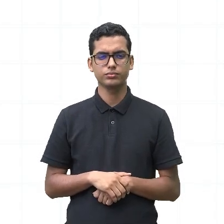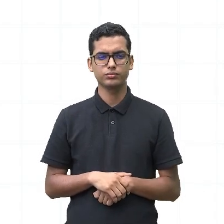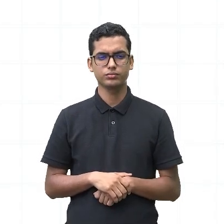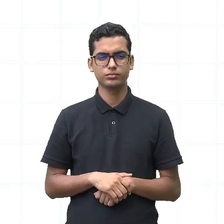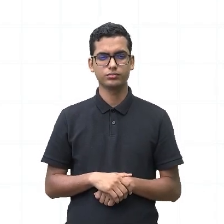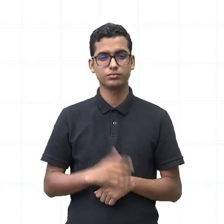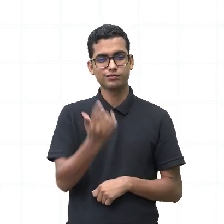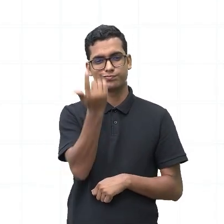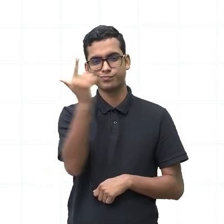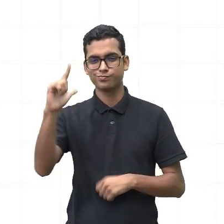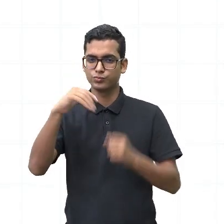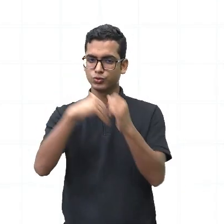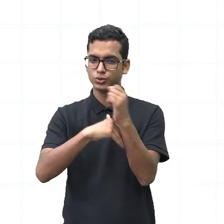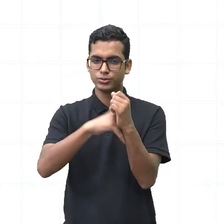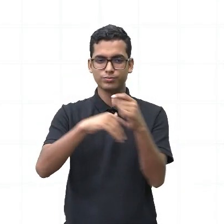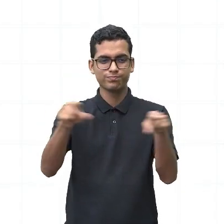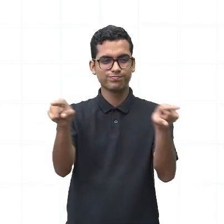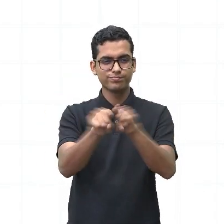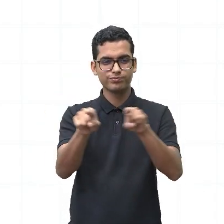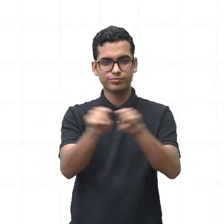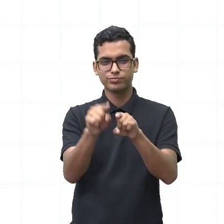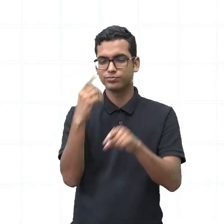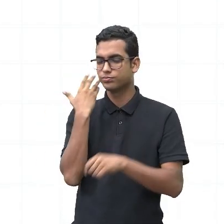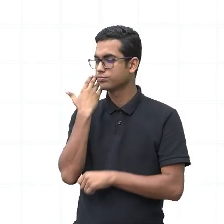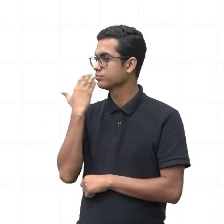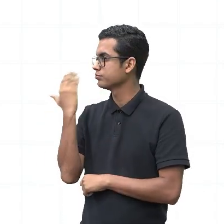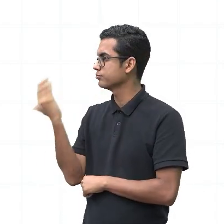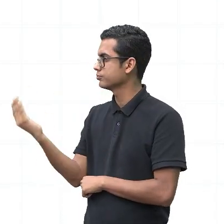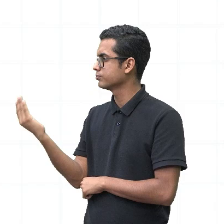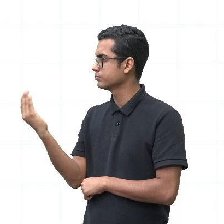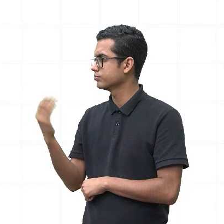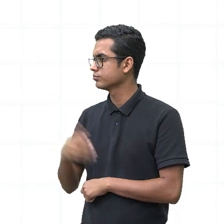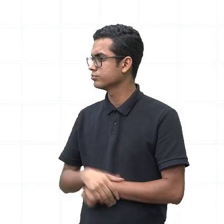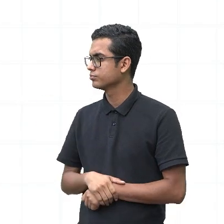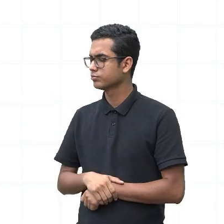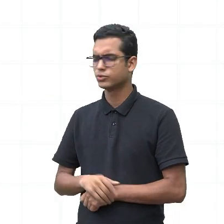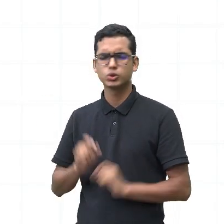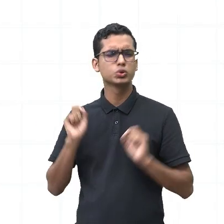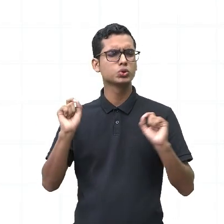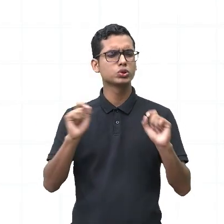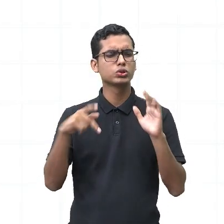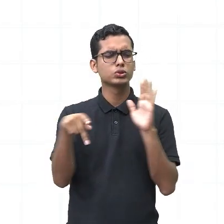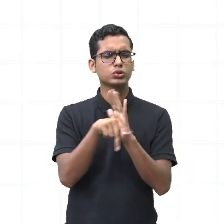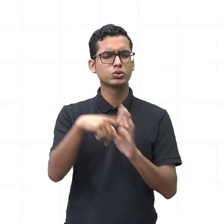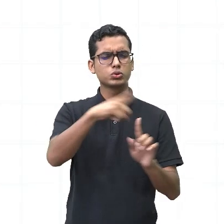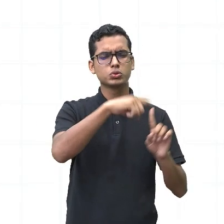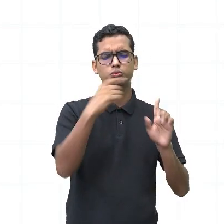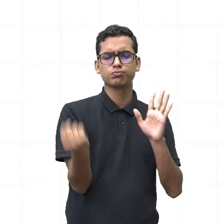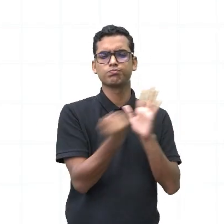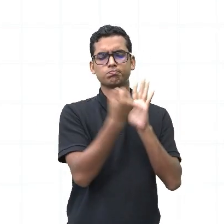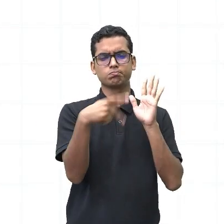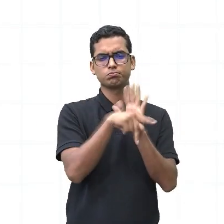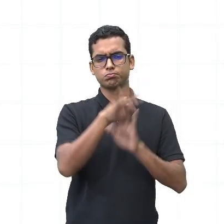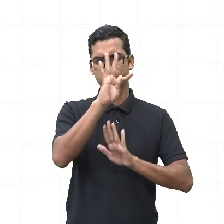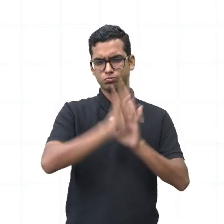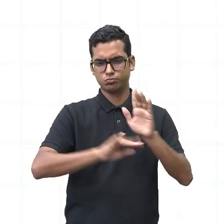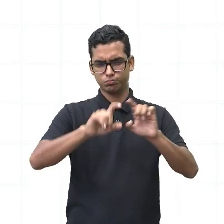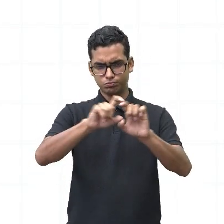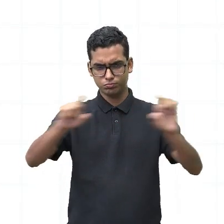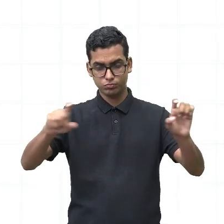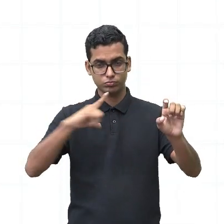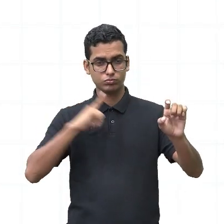outro mistério que eu vou comentar para vocês. Mas aqui, o que são marcas tipográficas nesse trecho, né? Então,